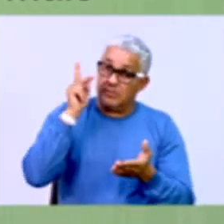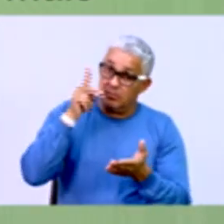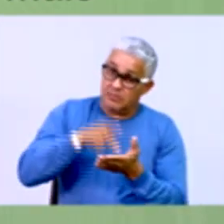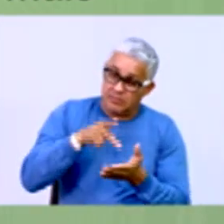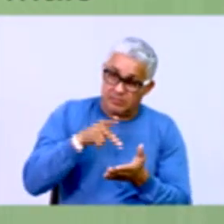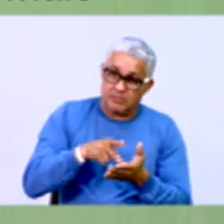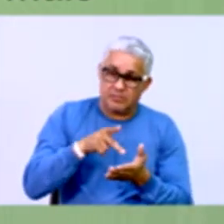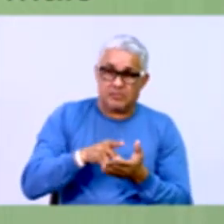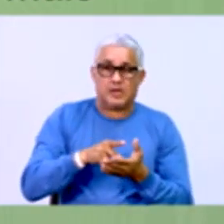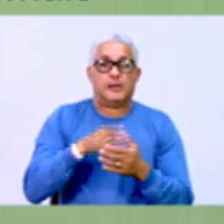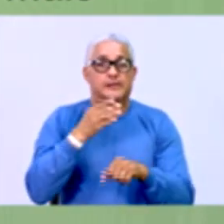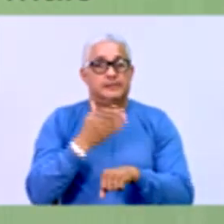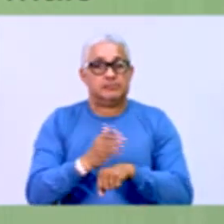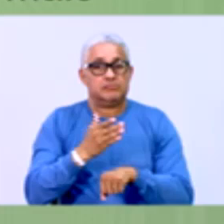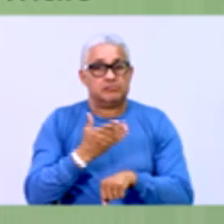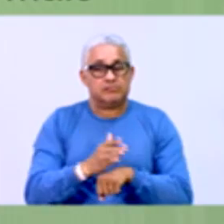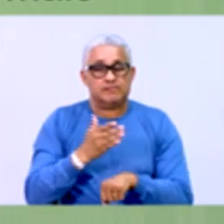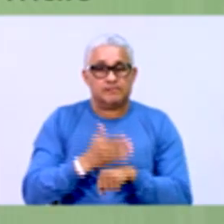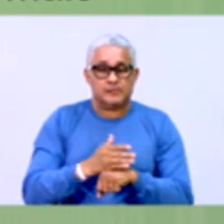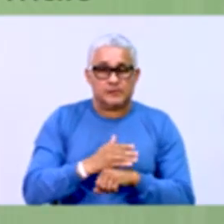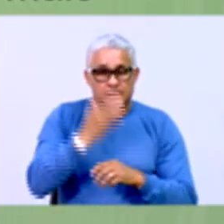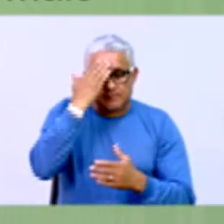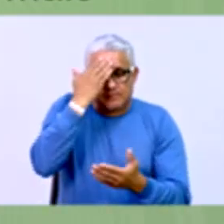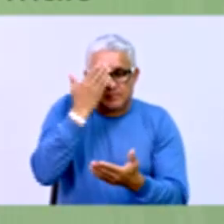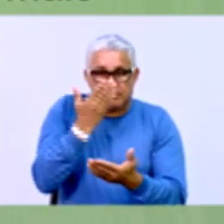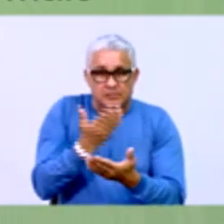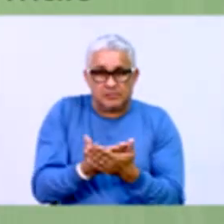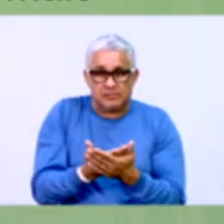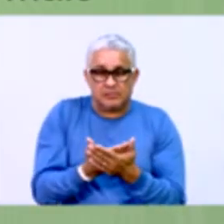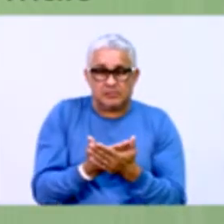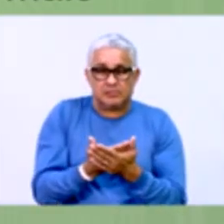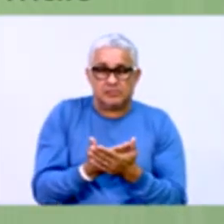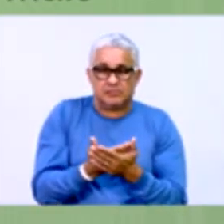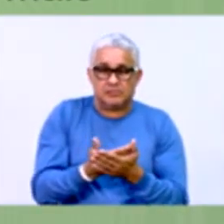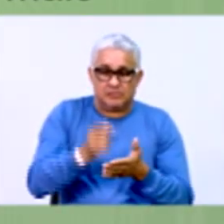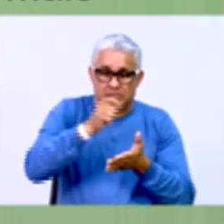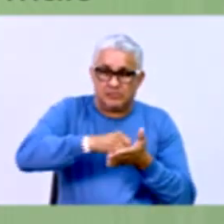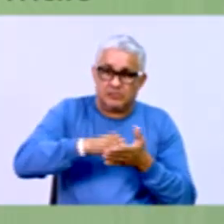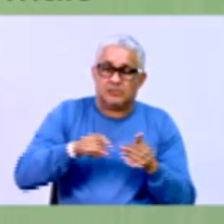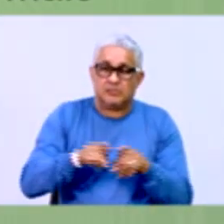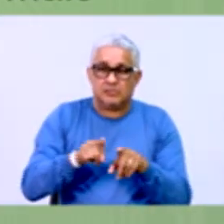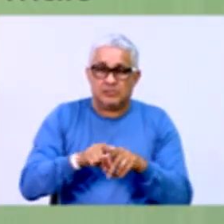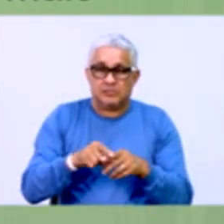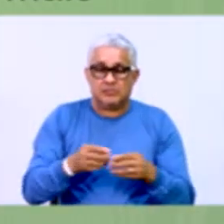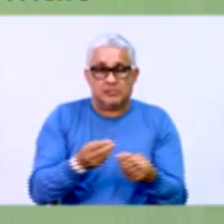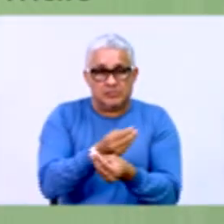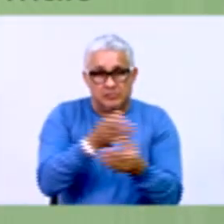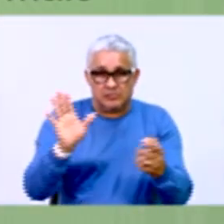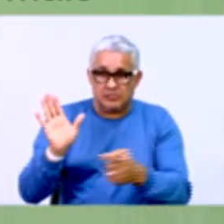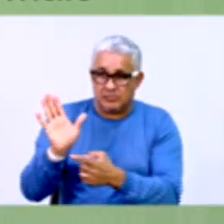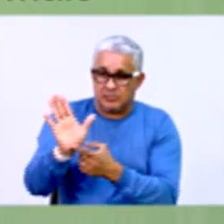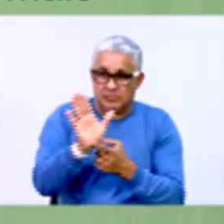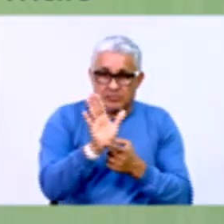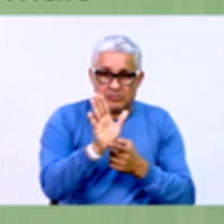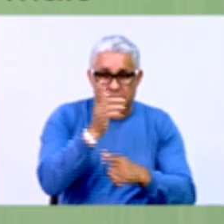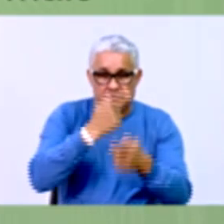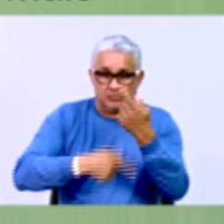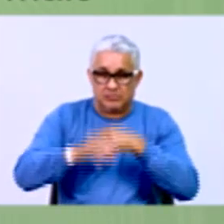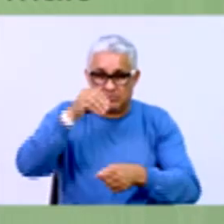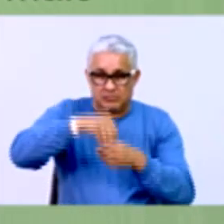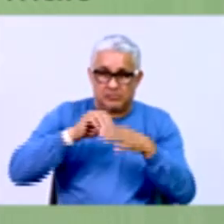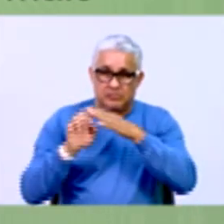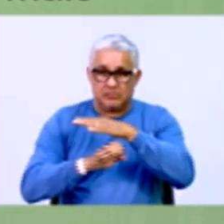os testes de confiabilidade dos registros, ficando à disposição para os gestores da organização tomarem